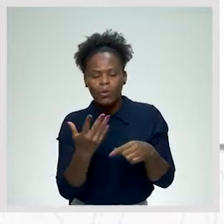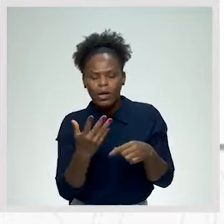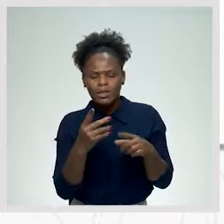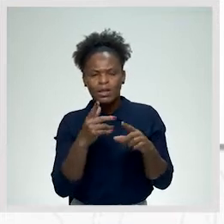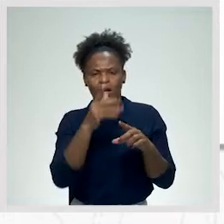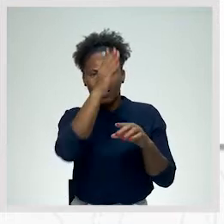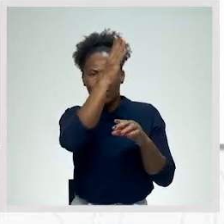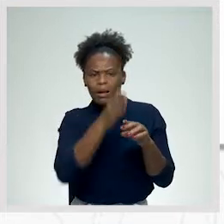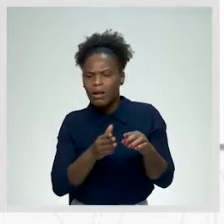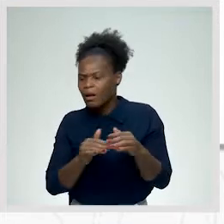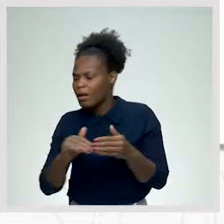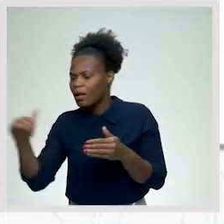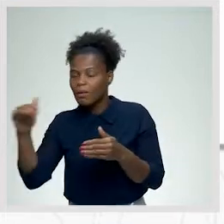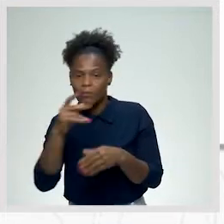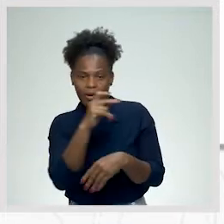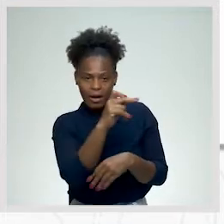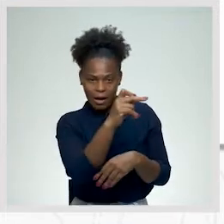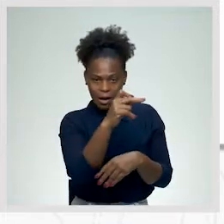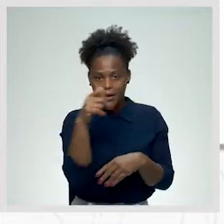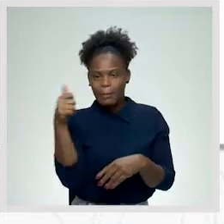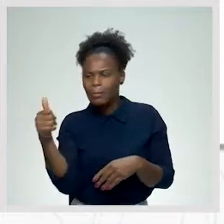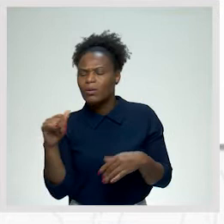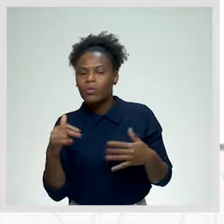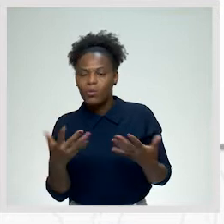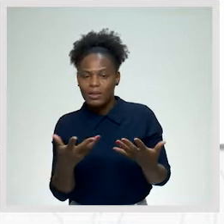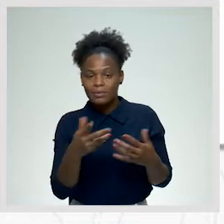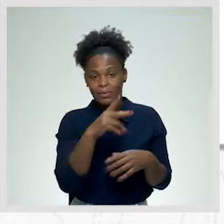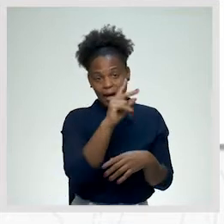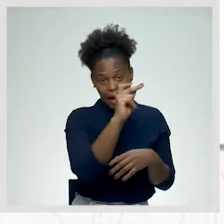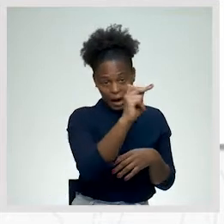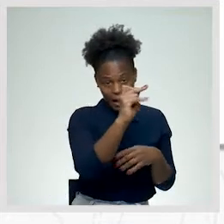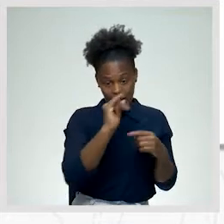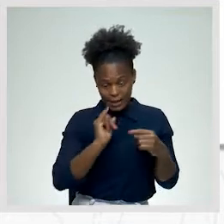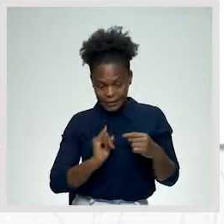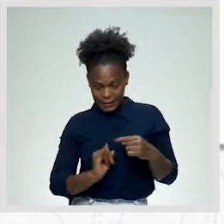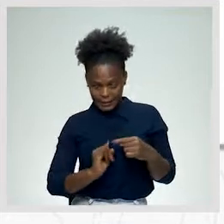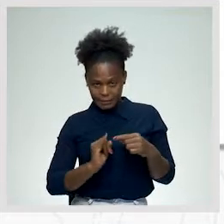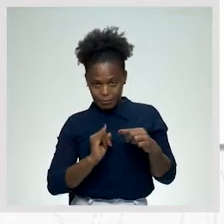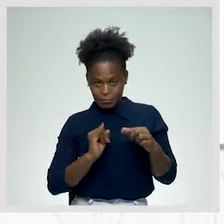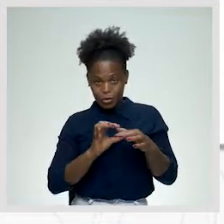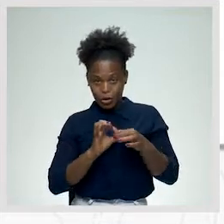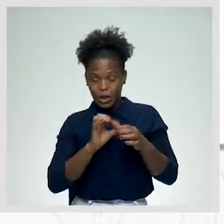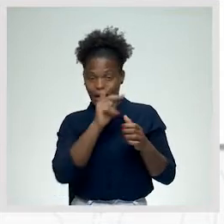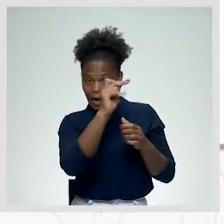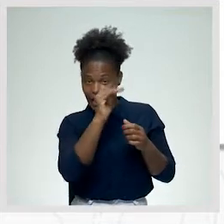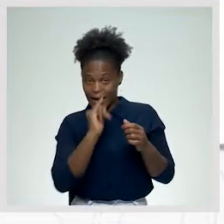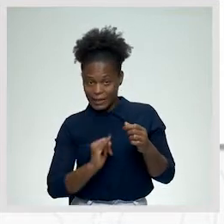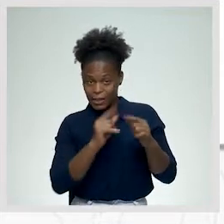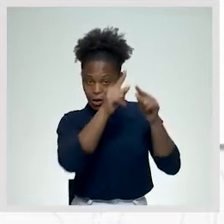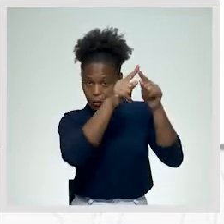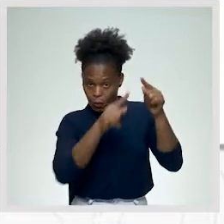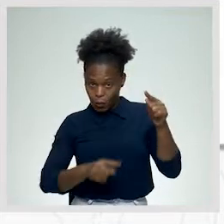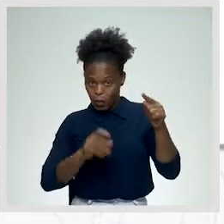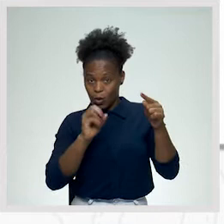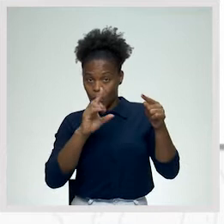ângulo AIB? São os lados AI, e AI é uma corda, e